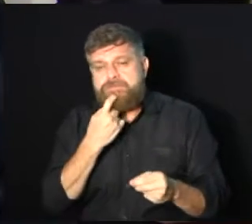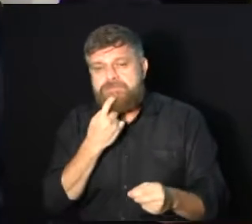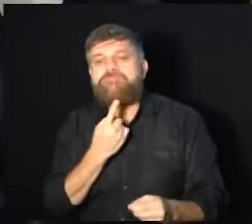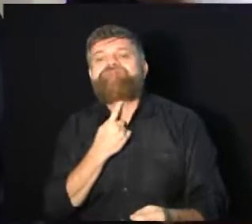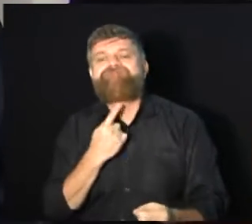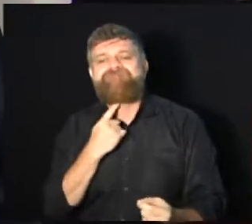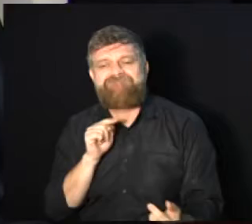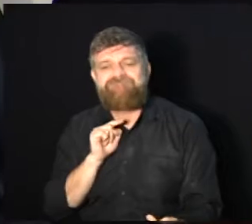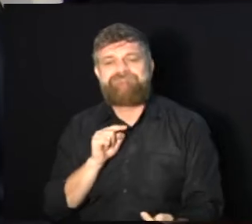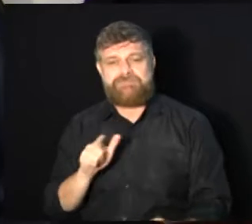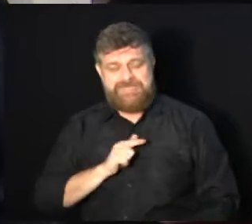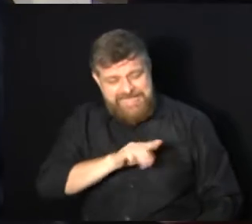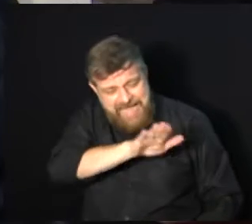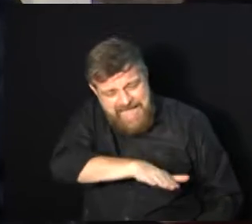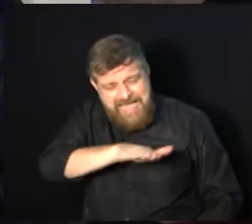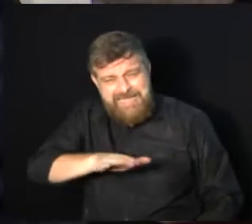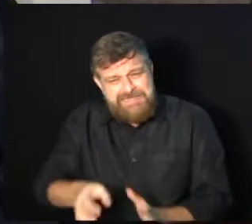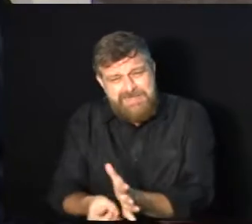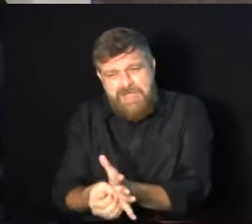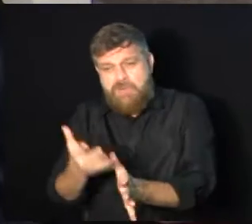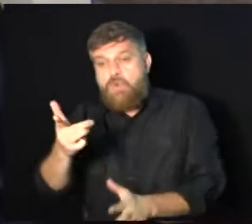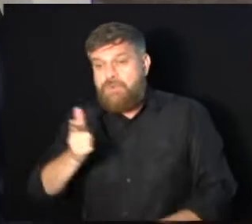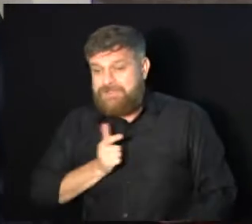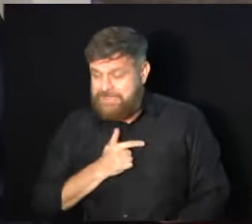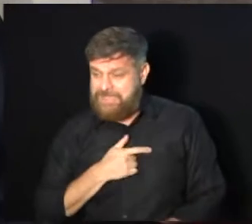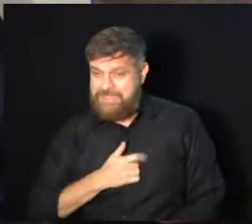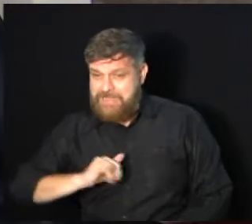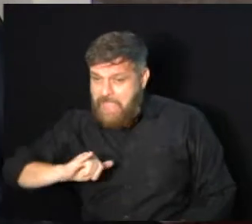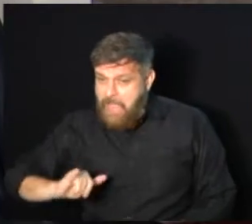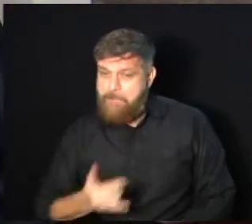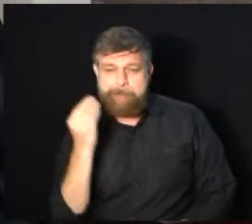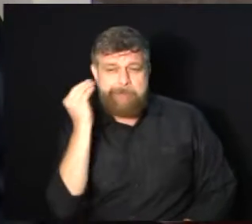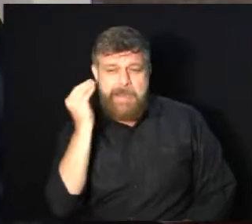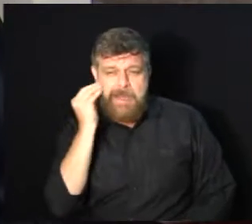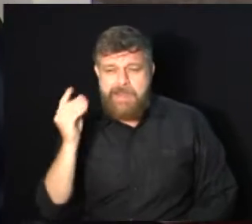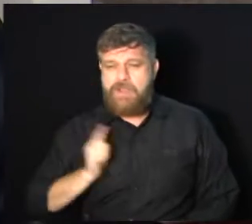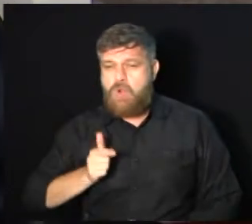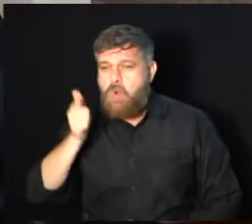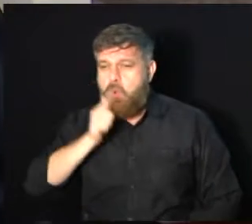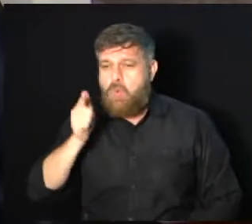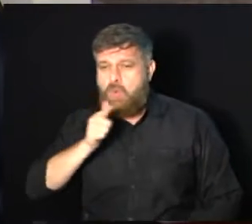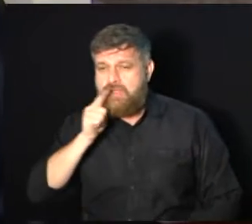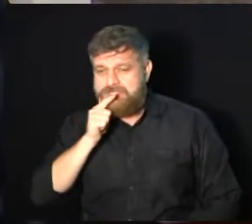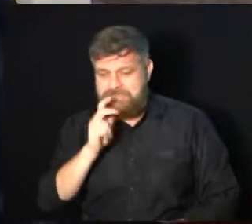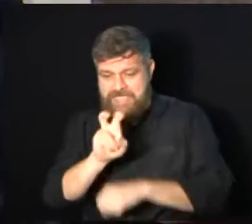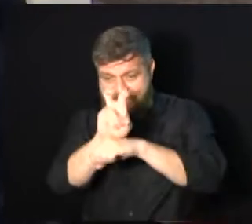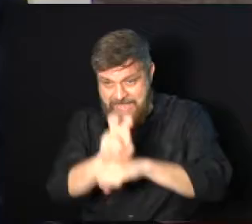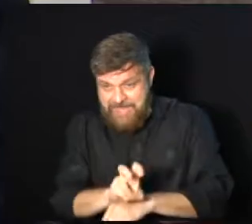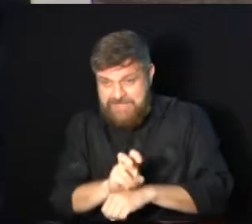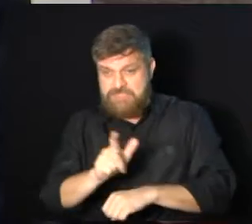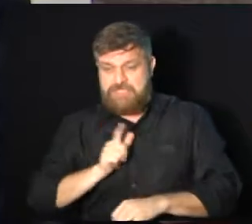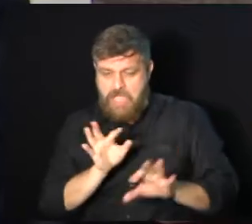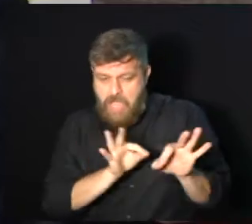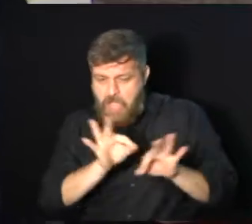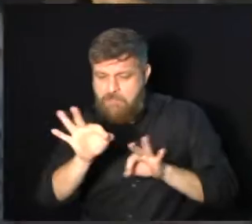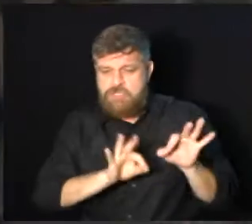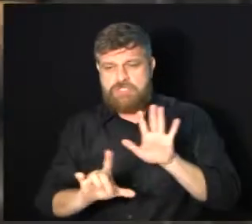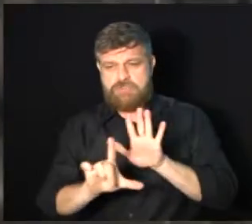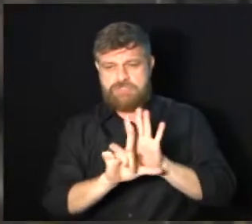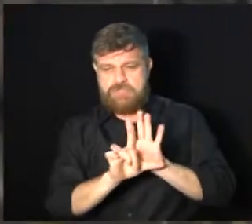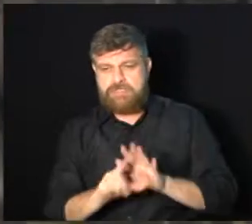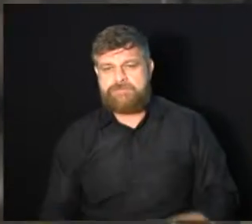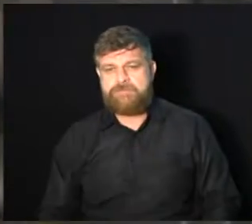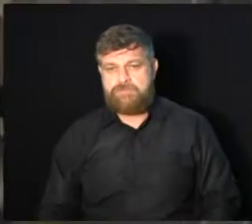várias crianças que terão essa oportunidade de ter essa vaga garantida através desse projeto de lei.